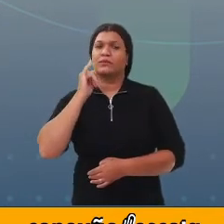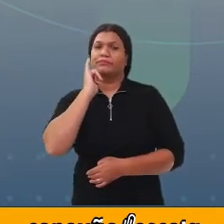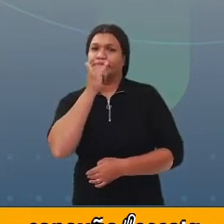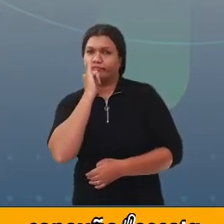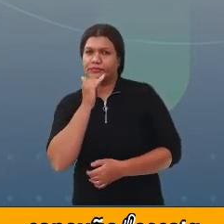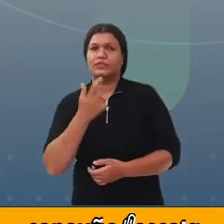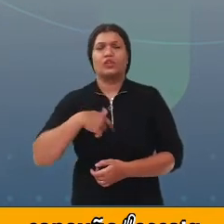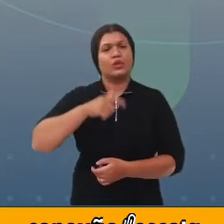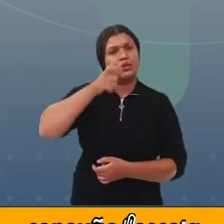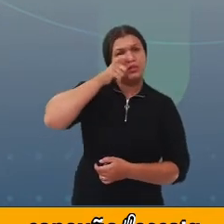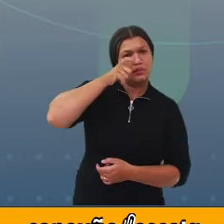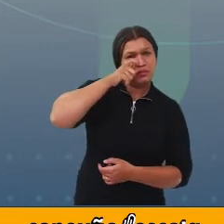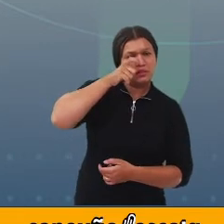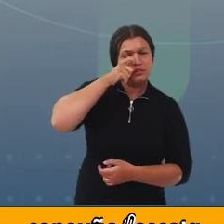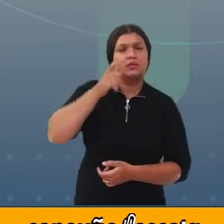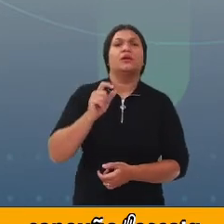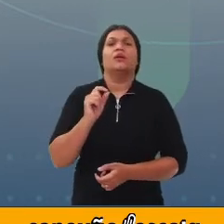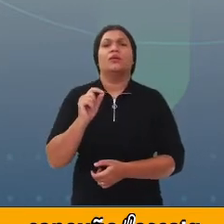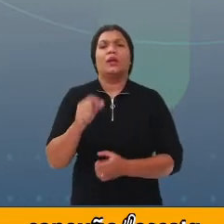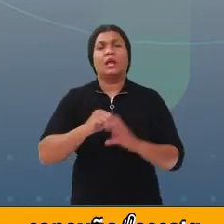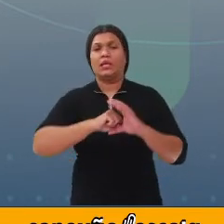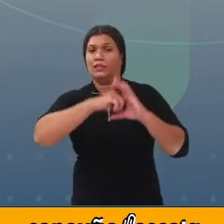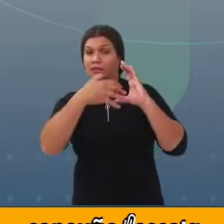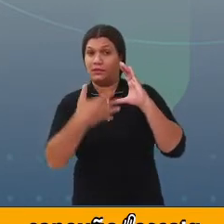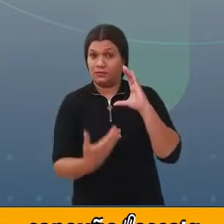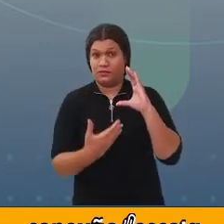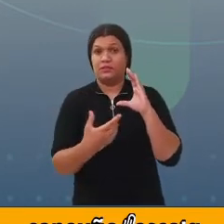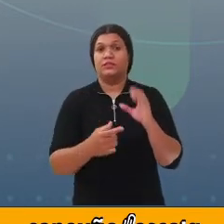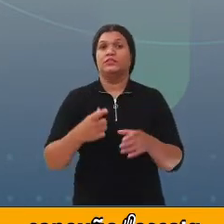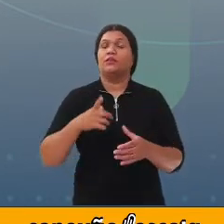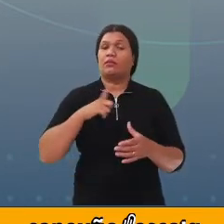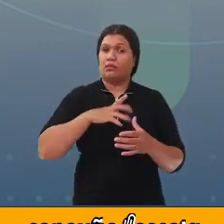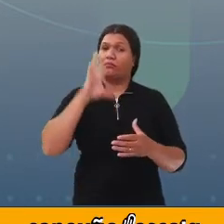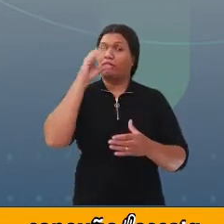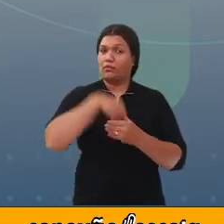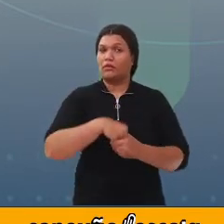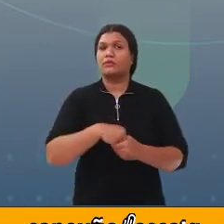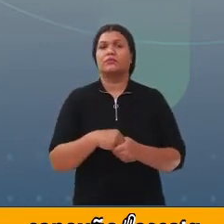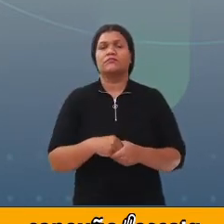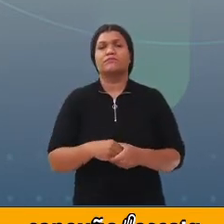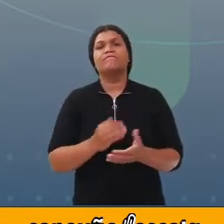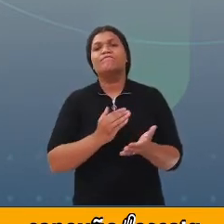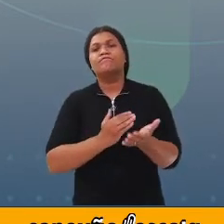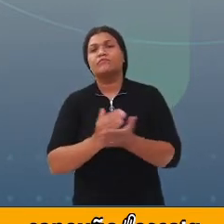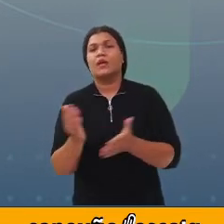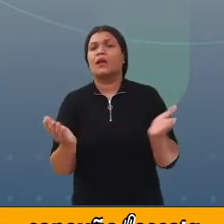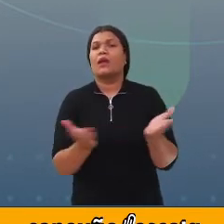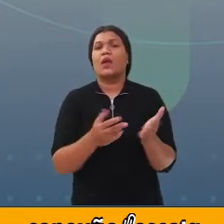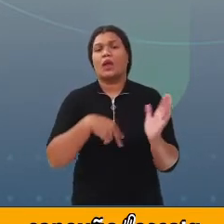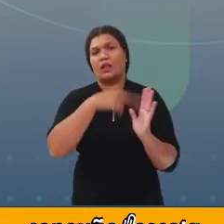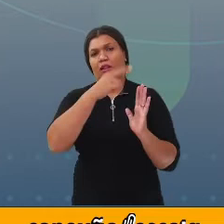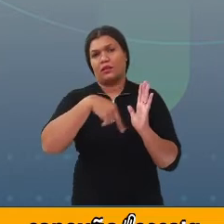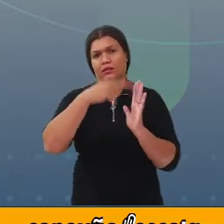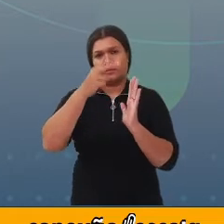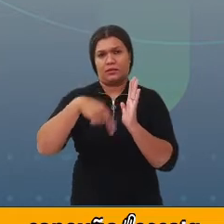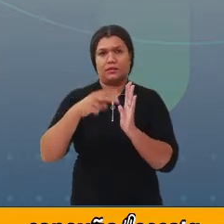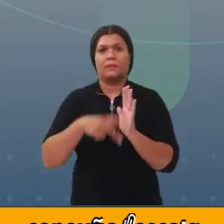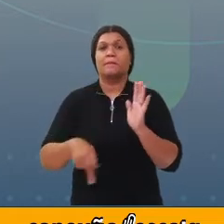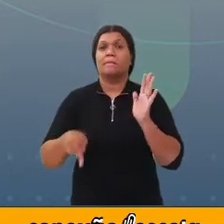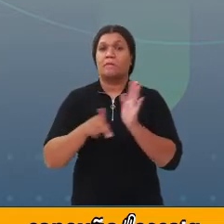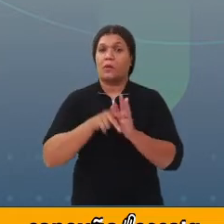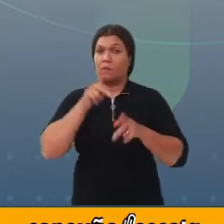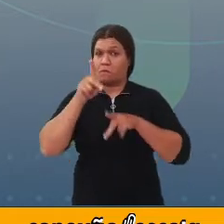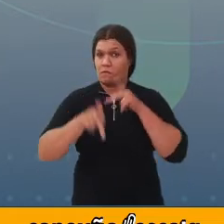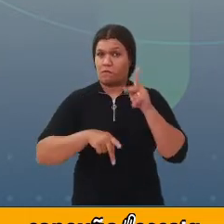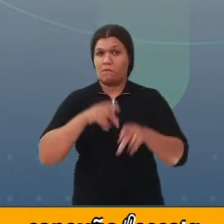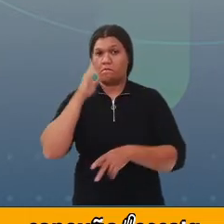e fomos observando essas características que o compõem, vamos ler um conto popular brasileiro.